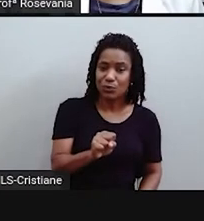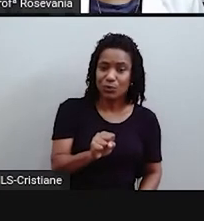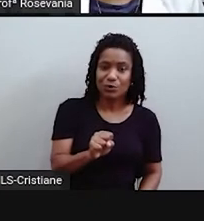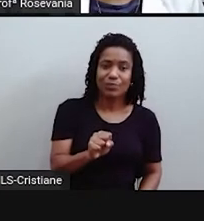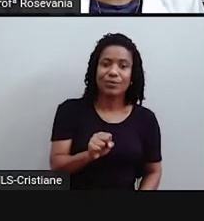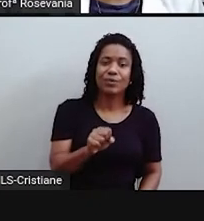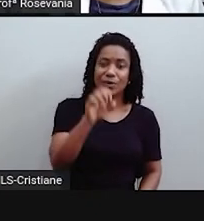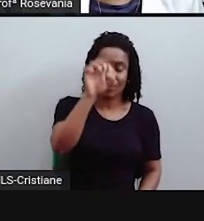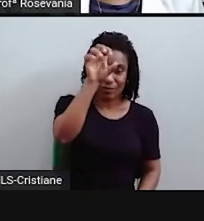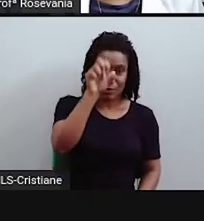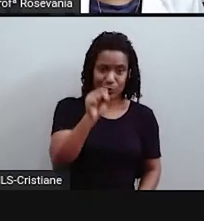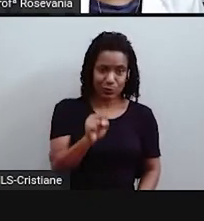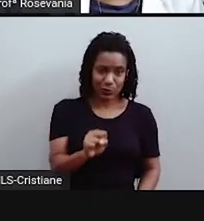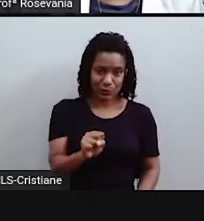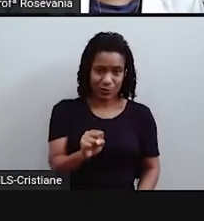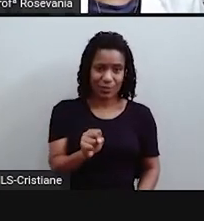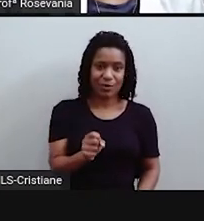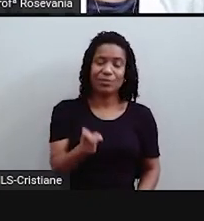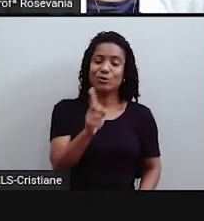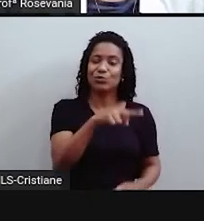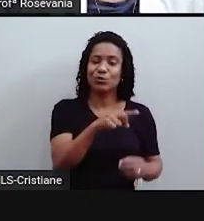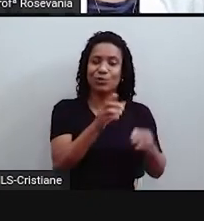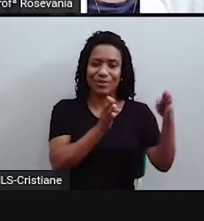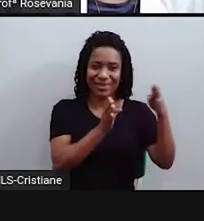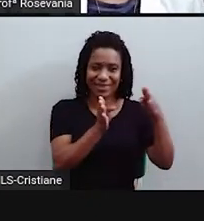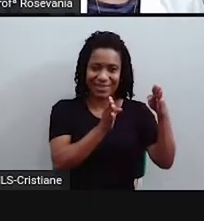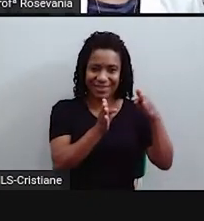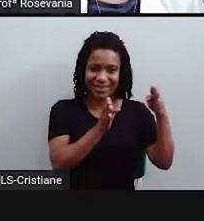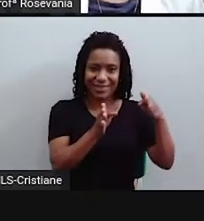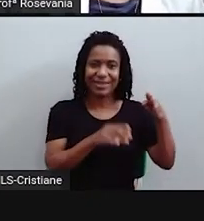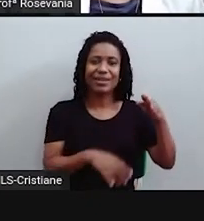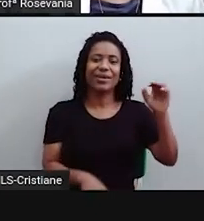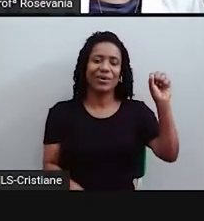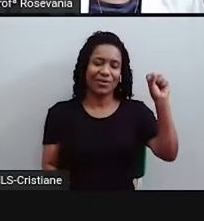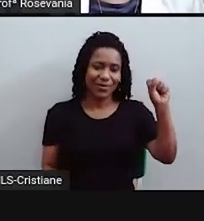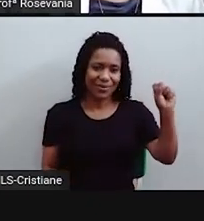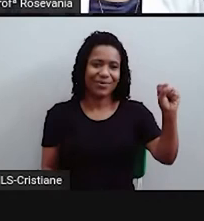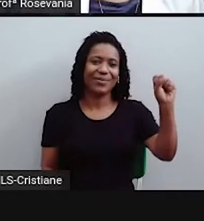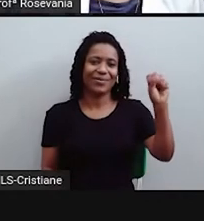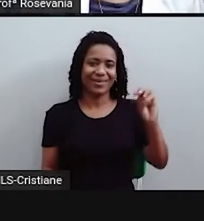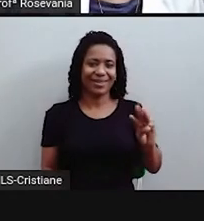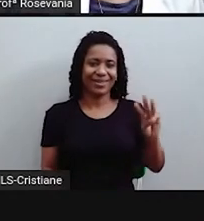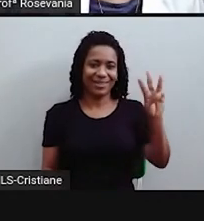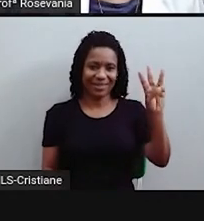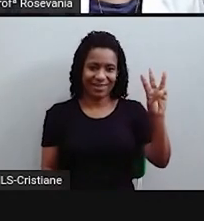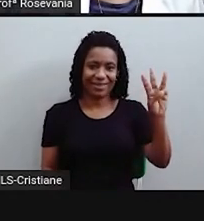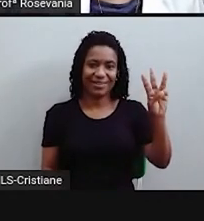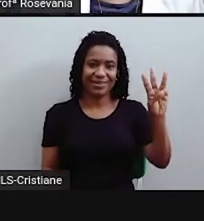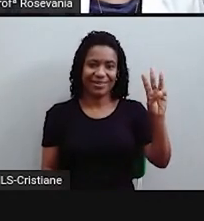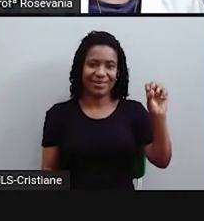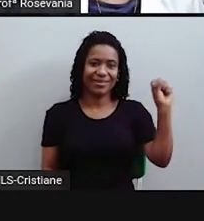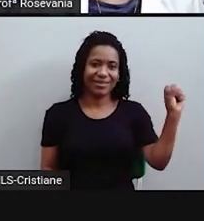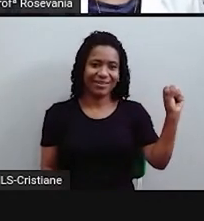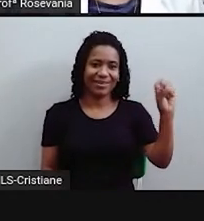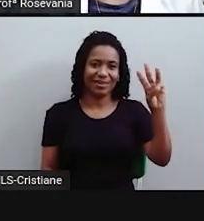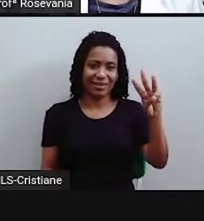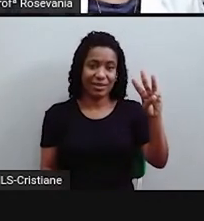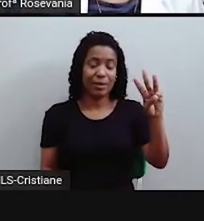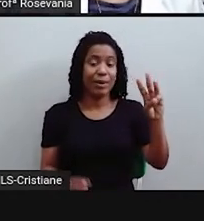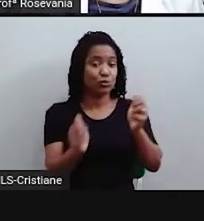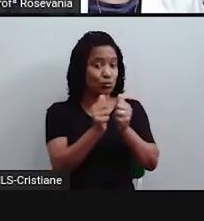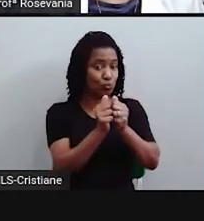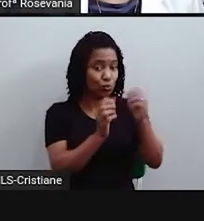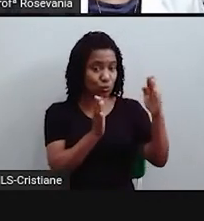desculpa, o ponto cardial sul com o ponto colateral sudeste, sudoeste, o que que eu vou ter? Sul,